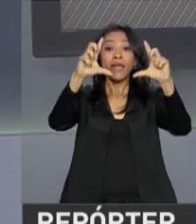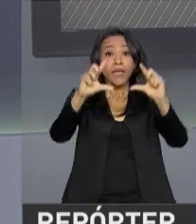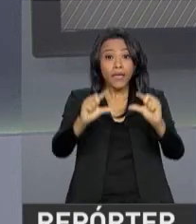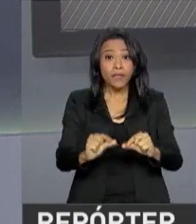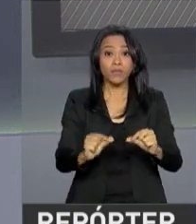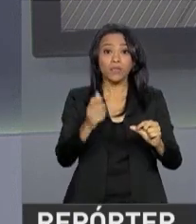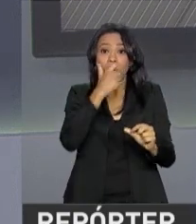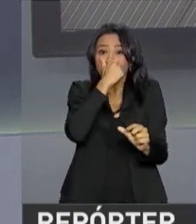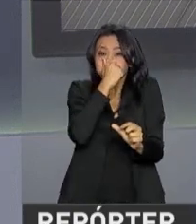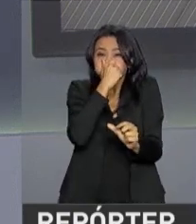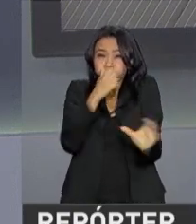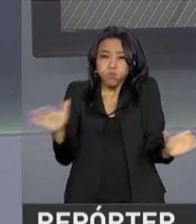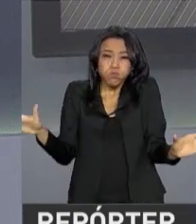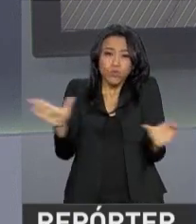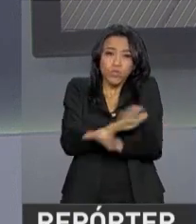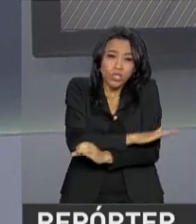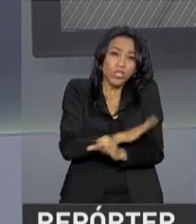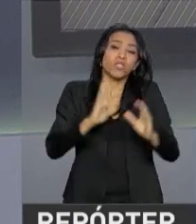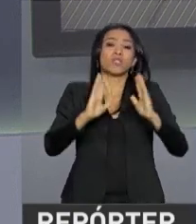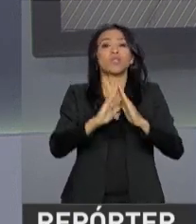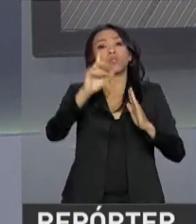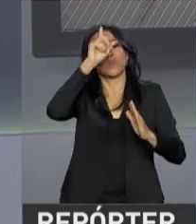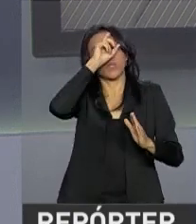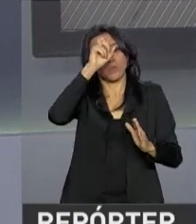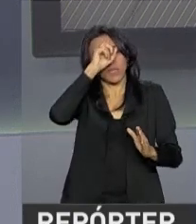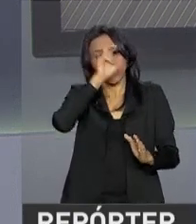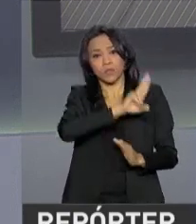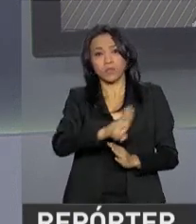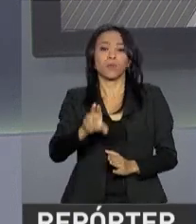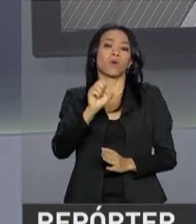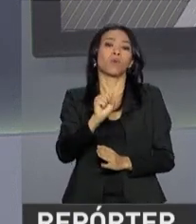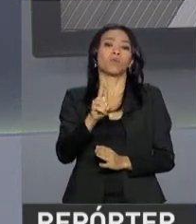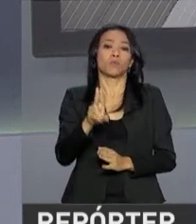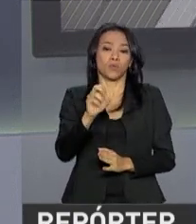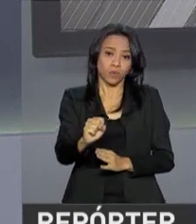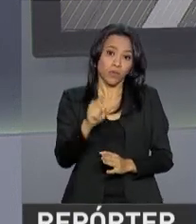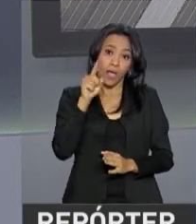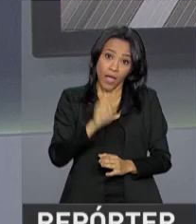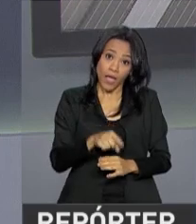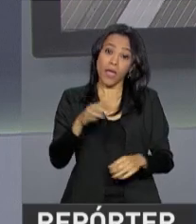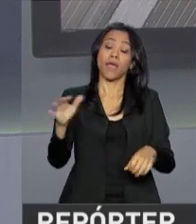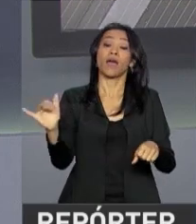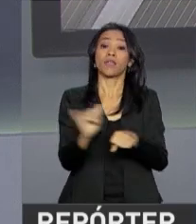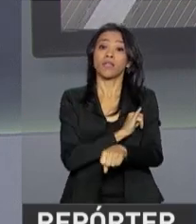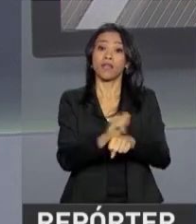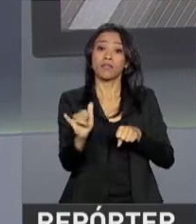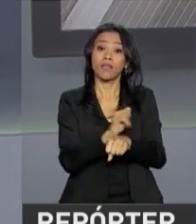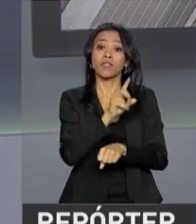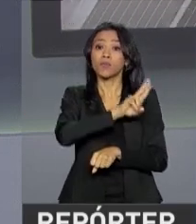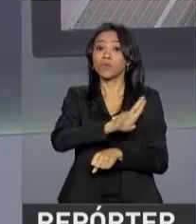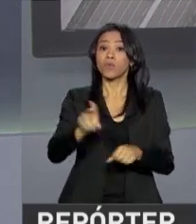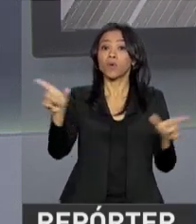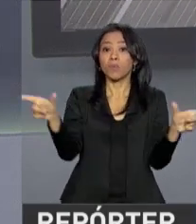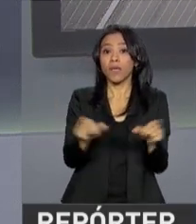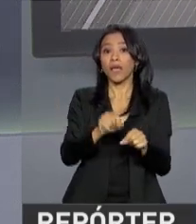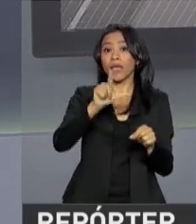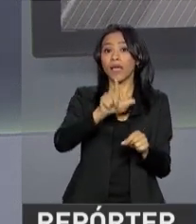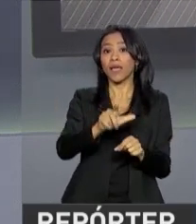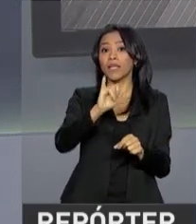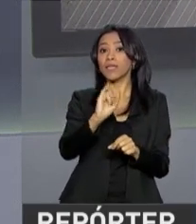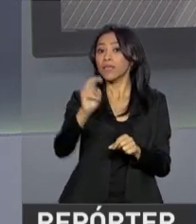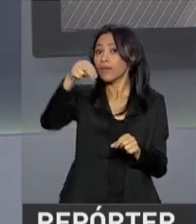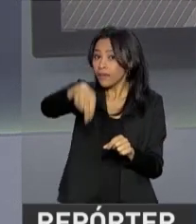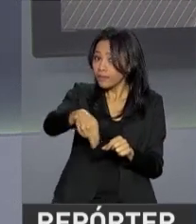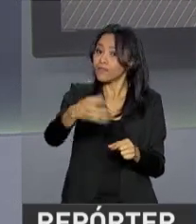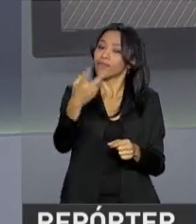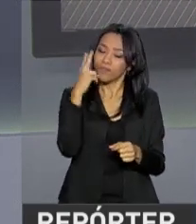nos hospitais do sistema único de saúde o sus a metodologia é conhecida como li nas emergências confira